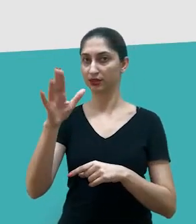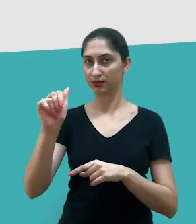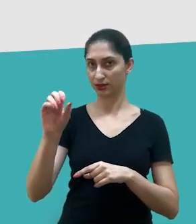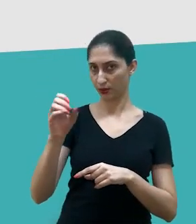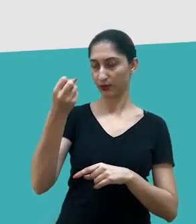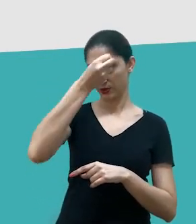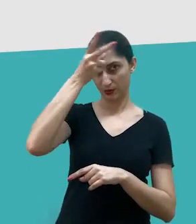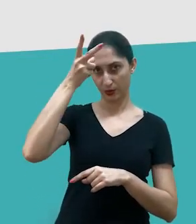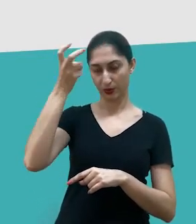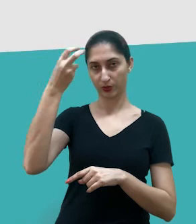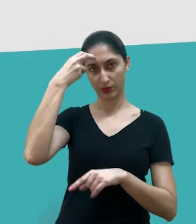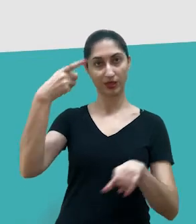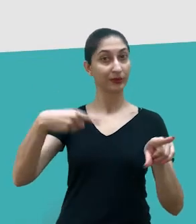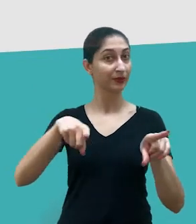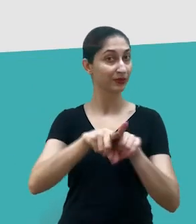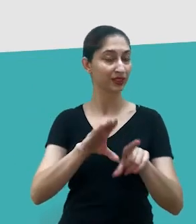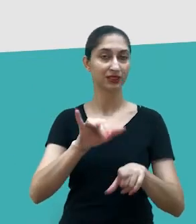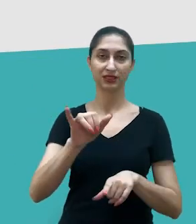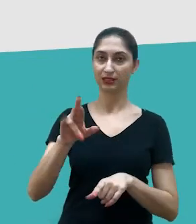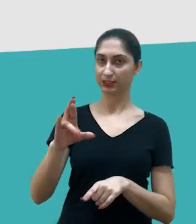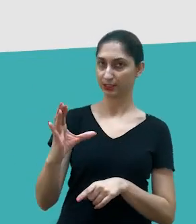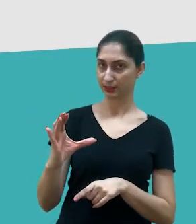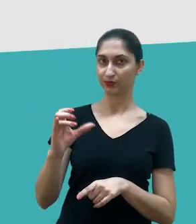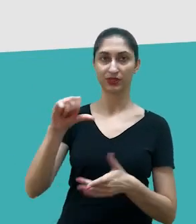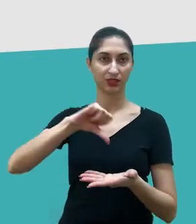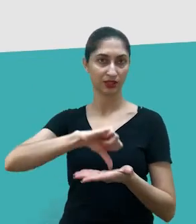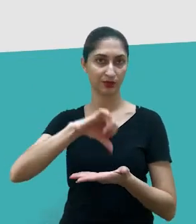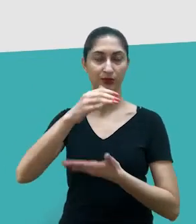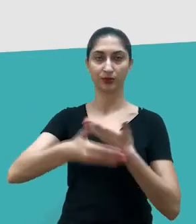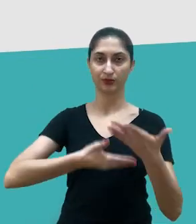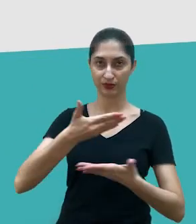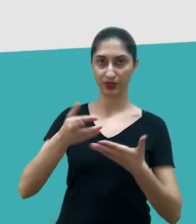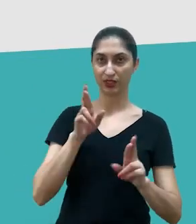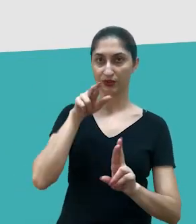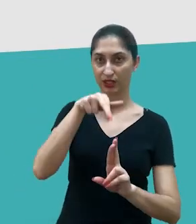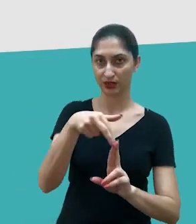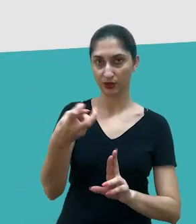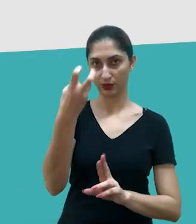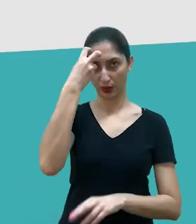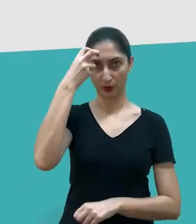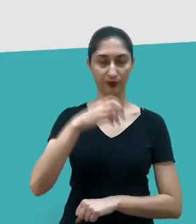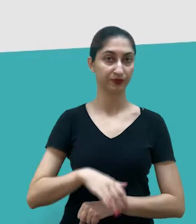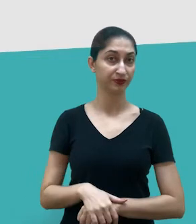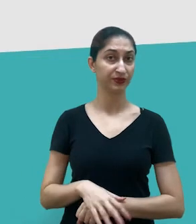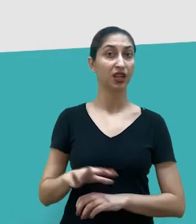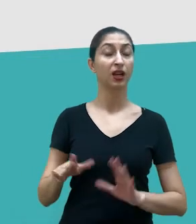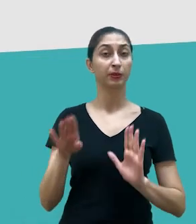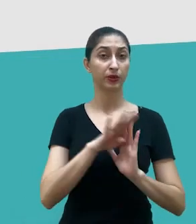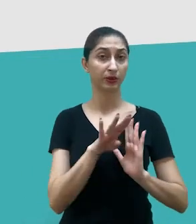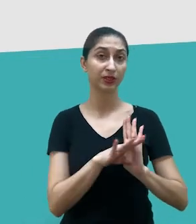Municipal de Cultura, em parceria com o CIRC, Centro de Intercâmbio e Referência Cultural. Toda a